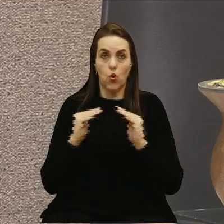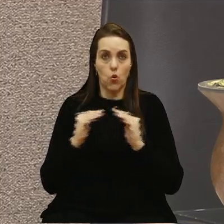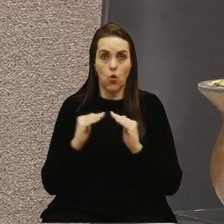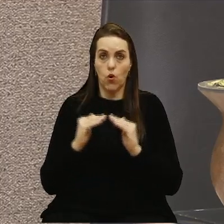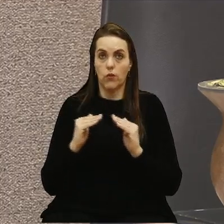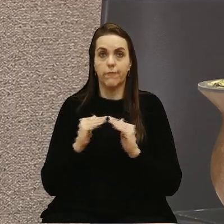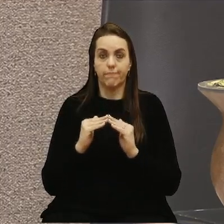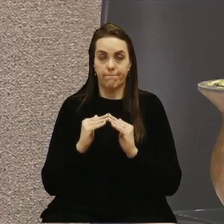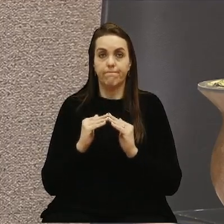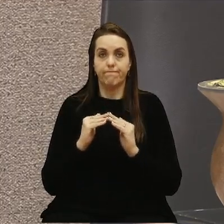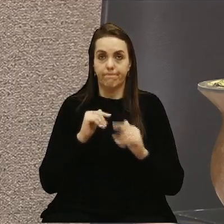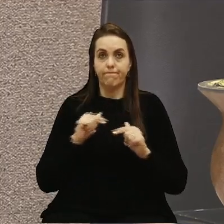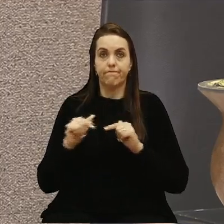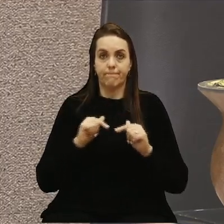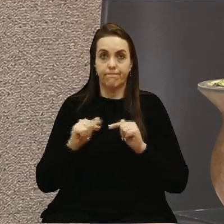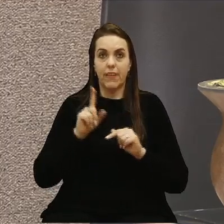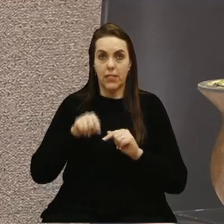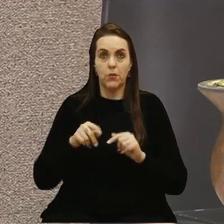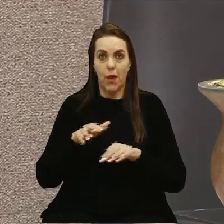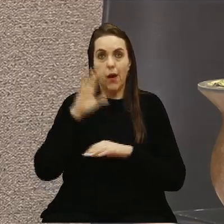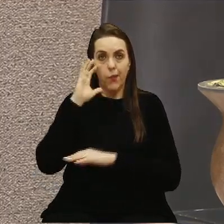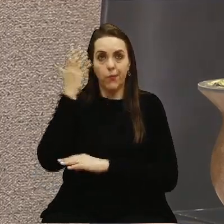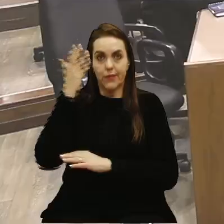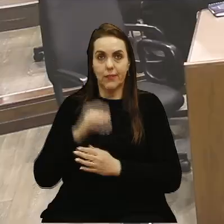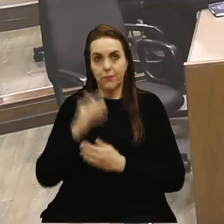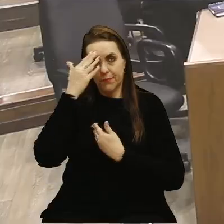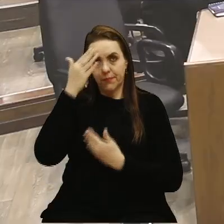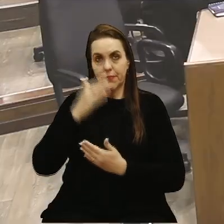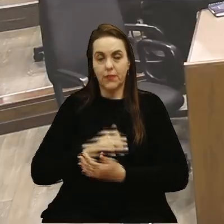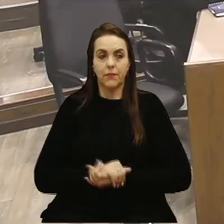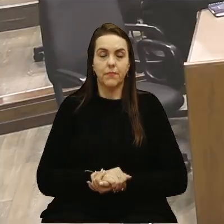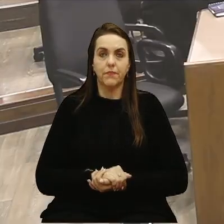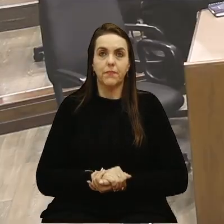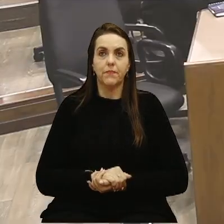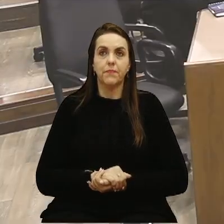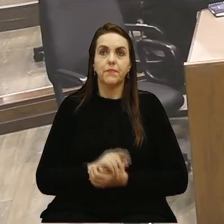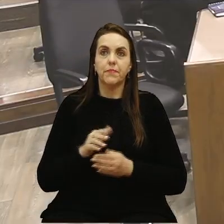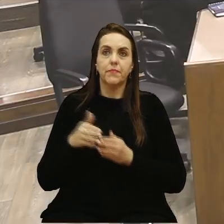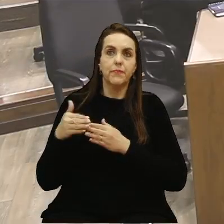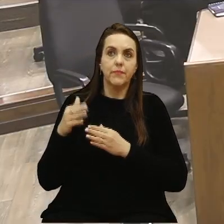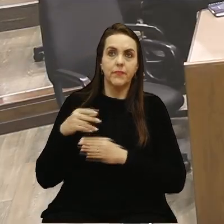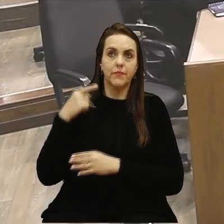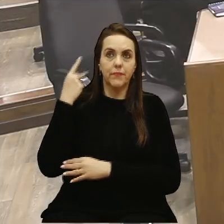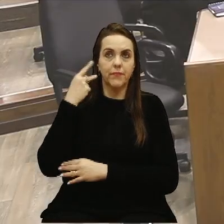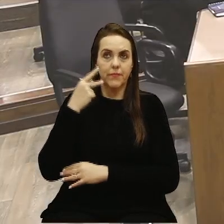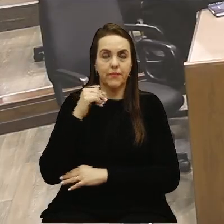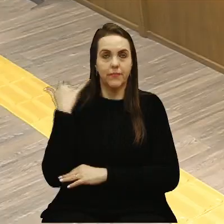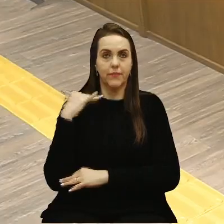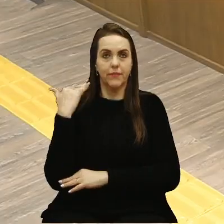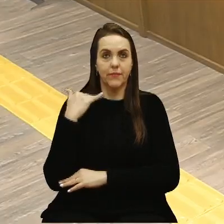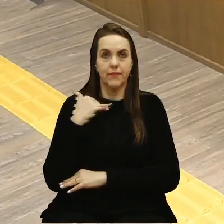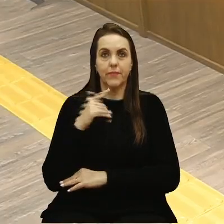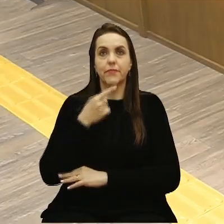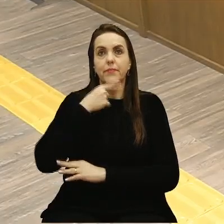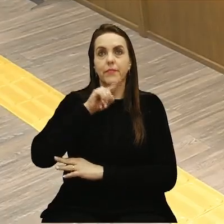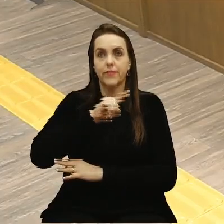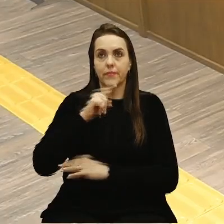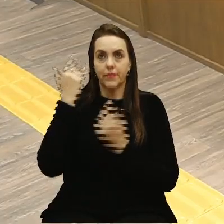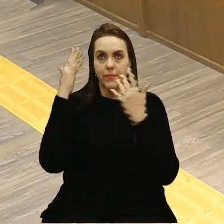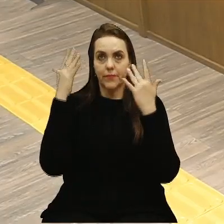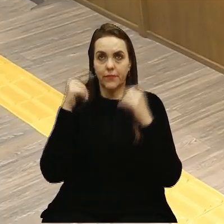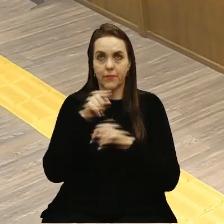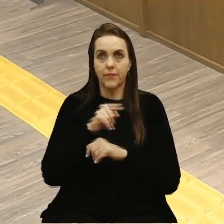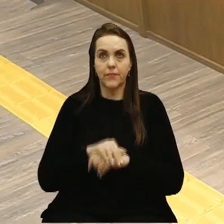vai trabalhar para que isso aconteça. Obrigado, senhor presidente. Seu parte, vereador Andressa. Vereador Caleb, parabéns pela sua intervenção. Vereador Rafael, ontem